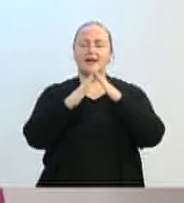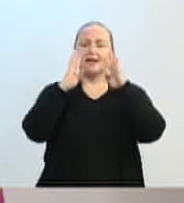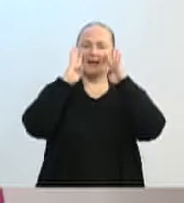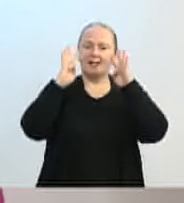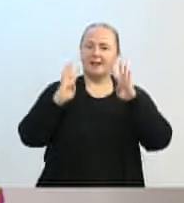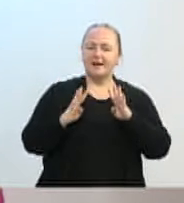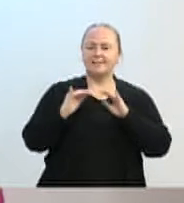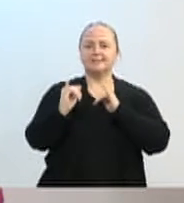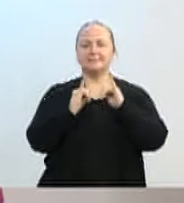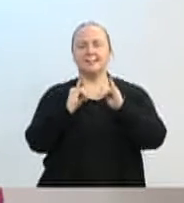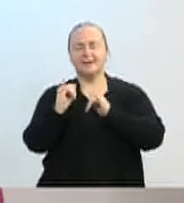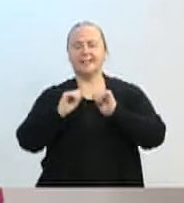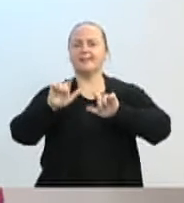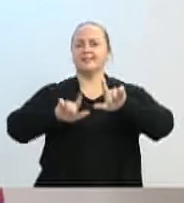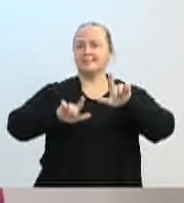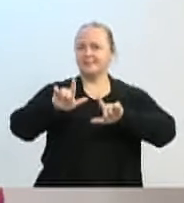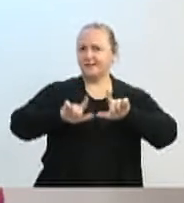internet.